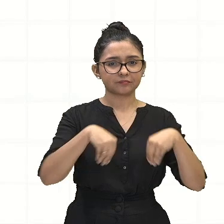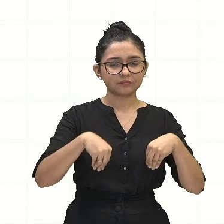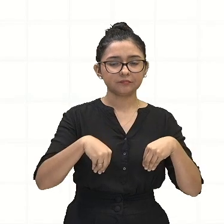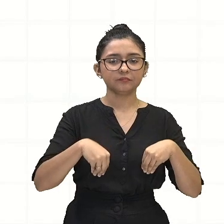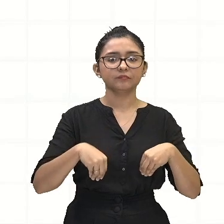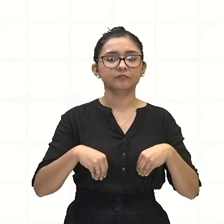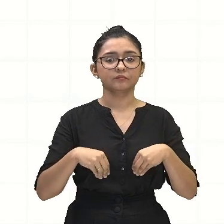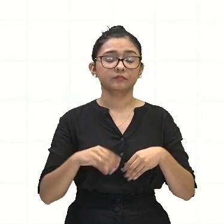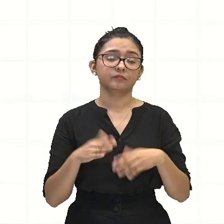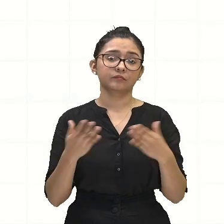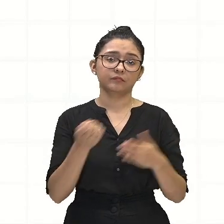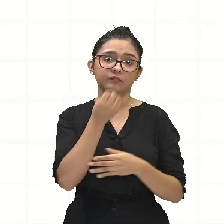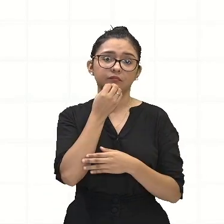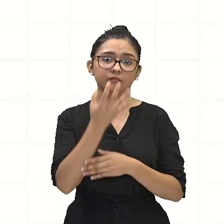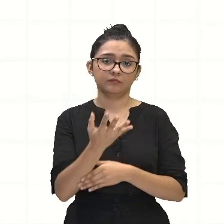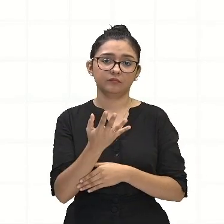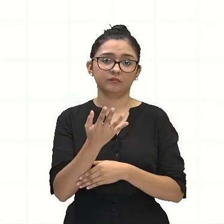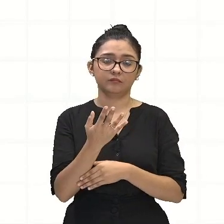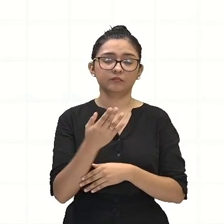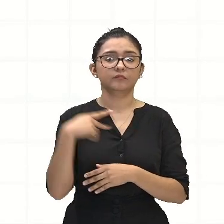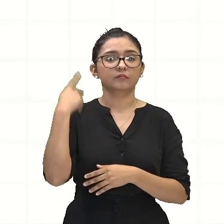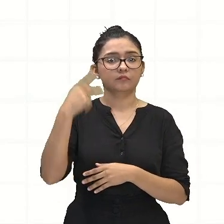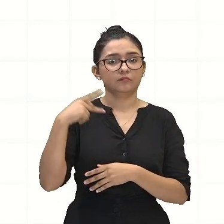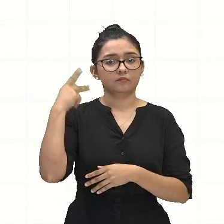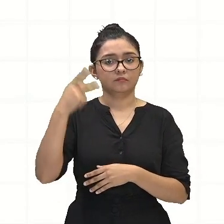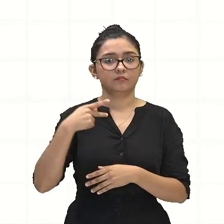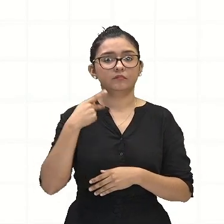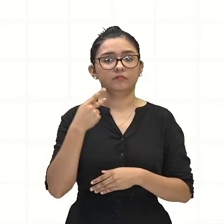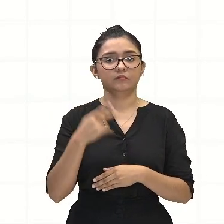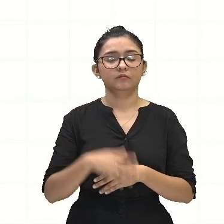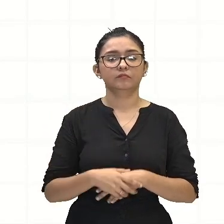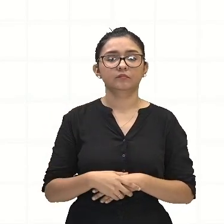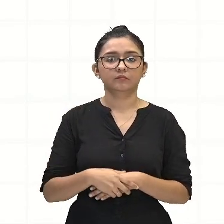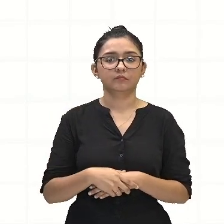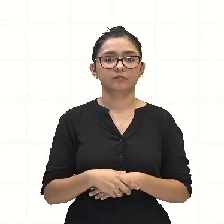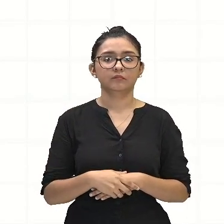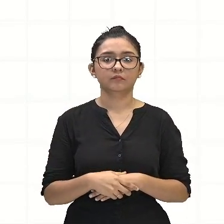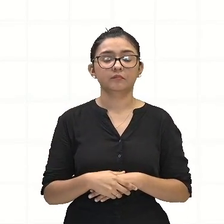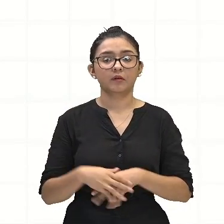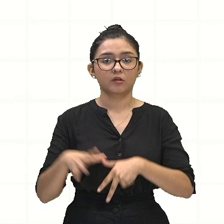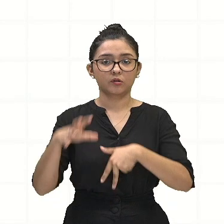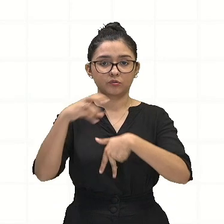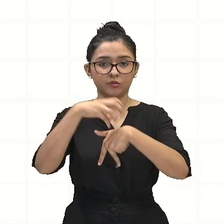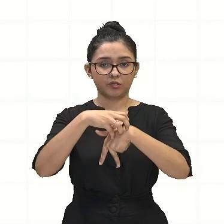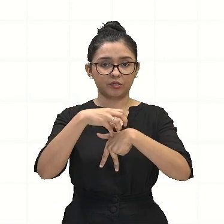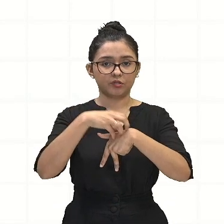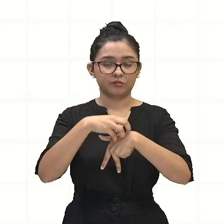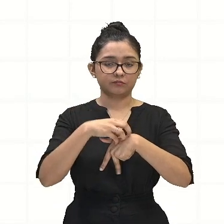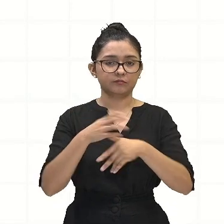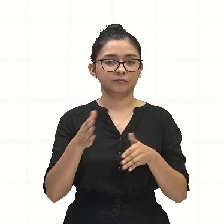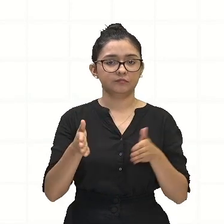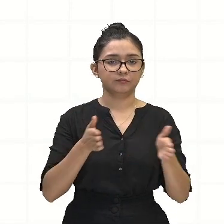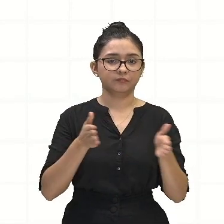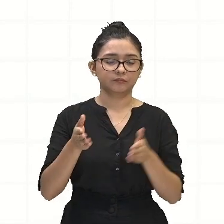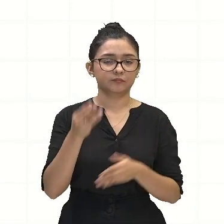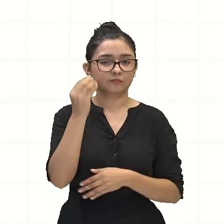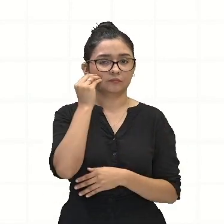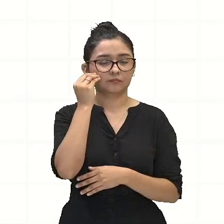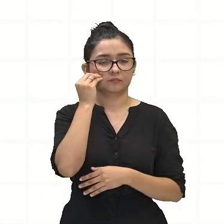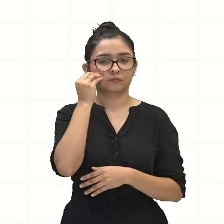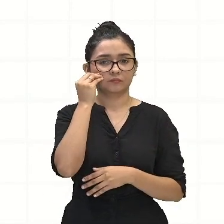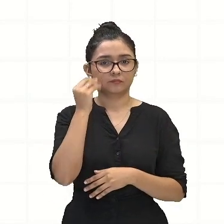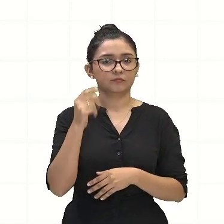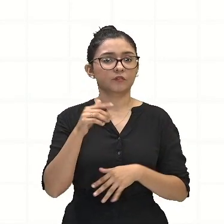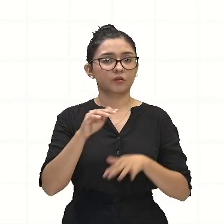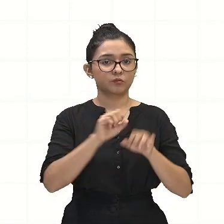uma vantagem política para os nobres, para os reis que estavam ali naquele período vendo a ruína